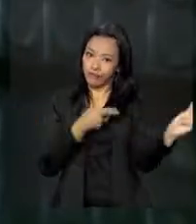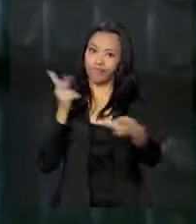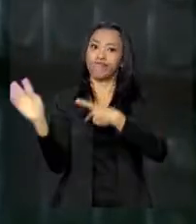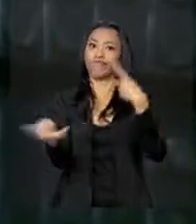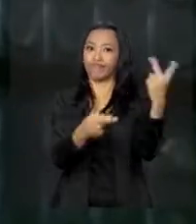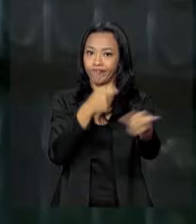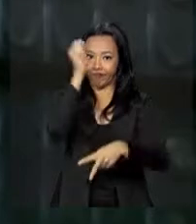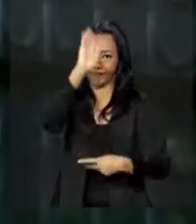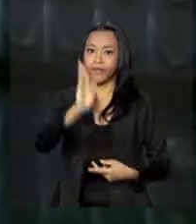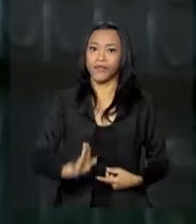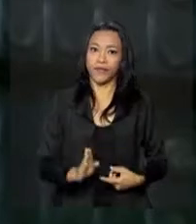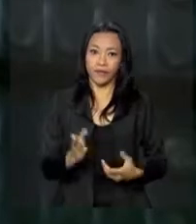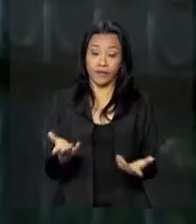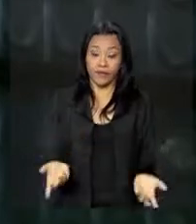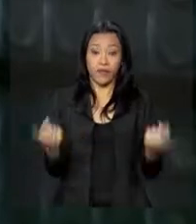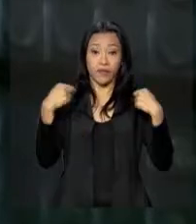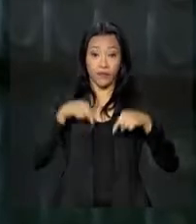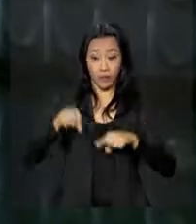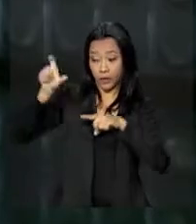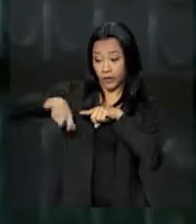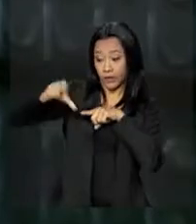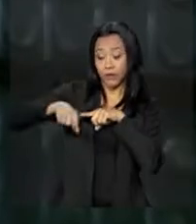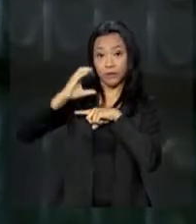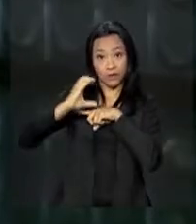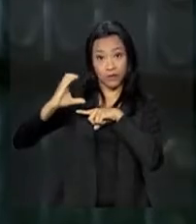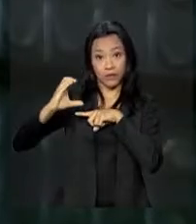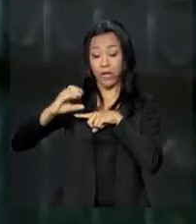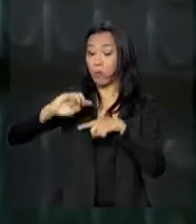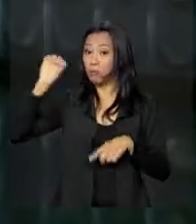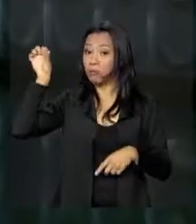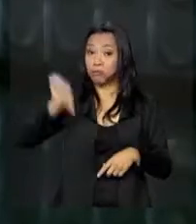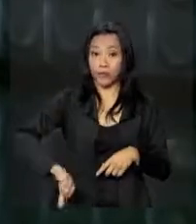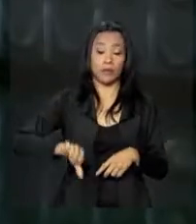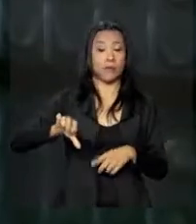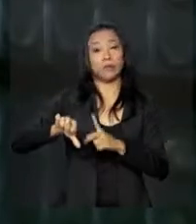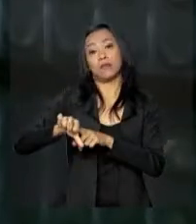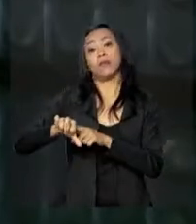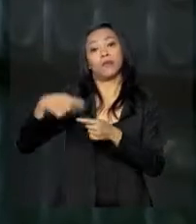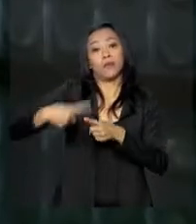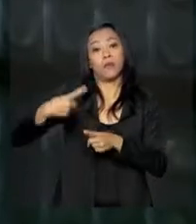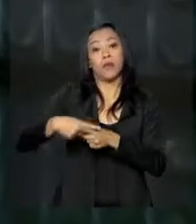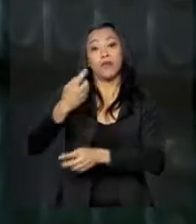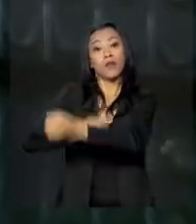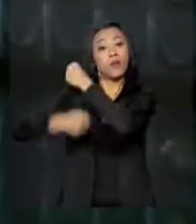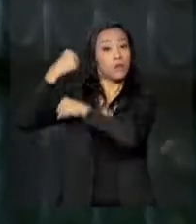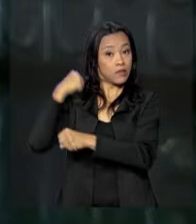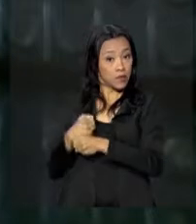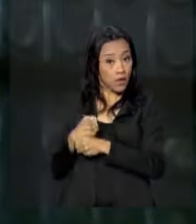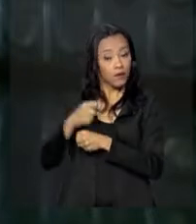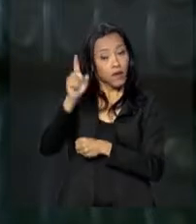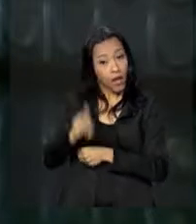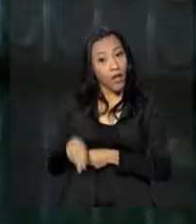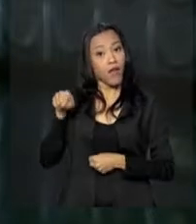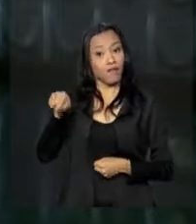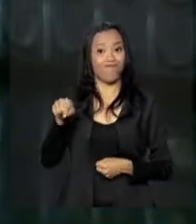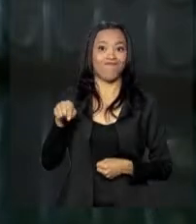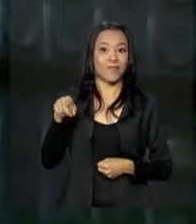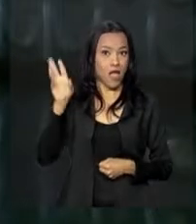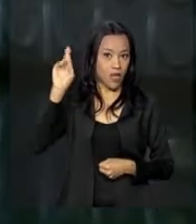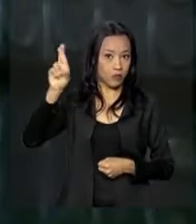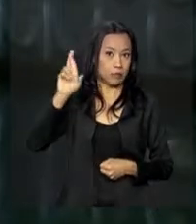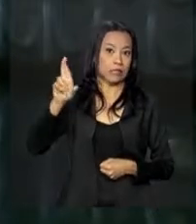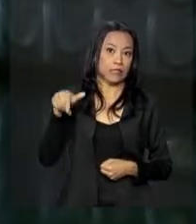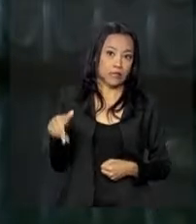brasil o crediário cartão de crédito são os grandes vilões aí nessa história porque no ano passado foram as modalidades responsáveis